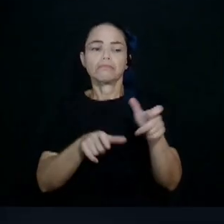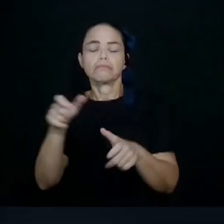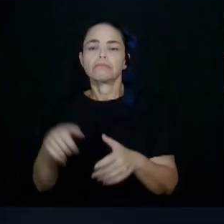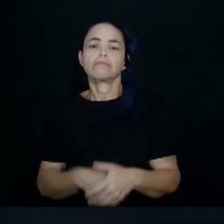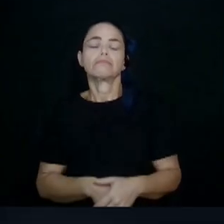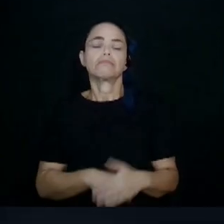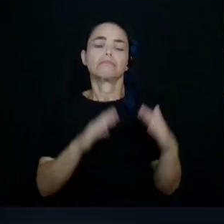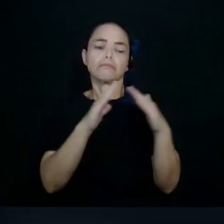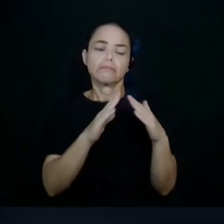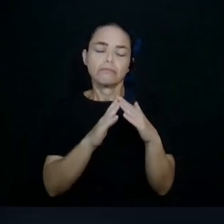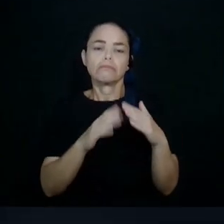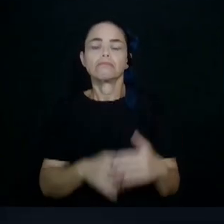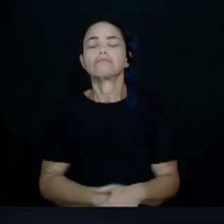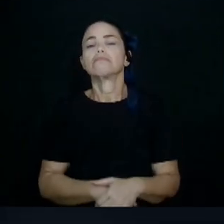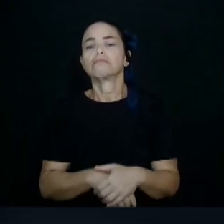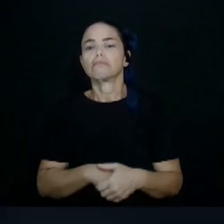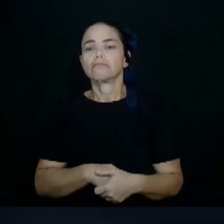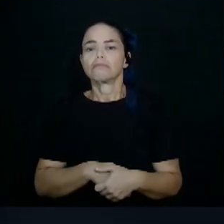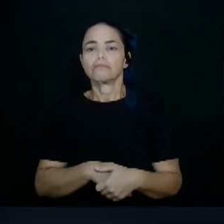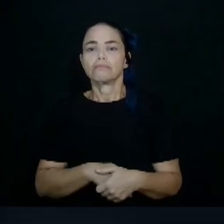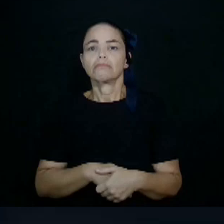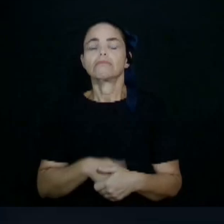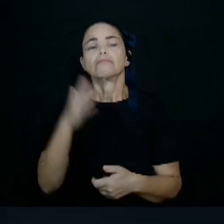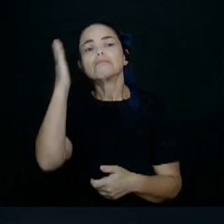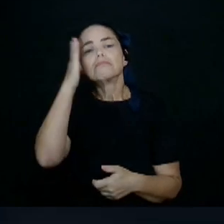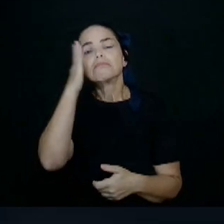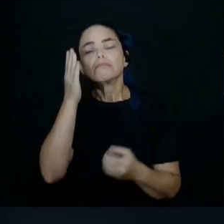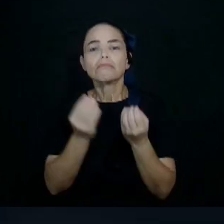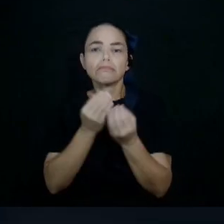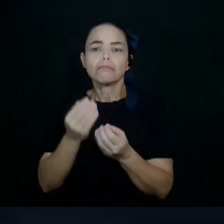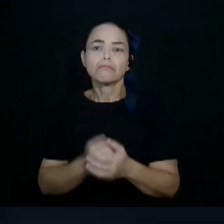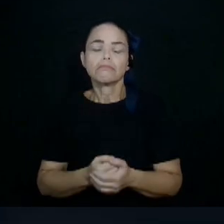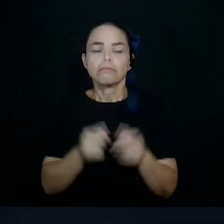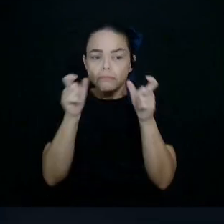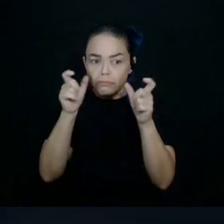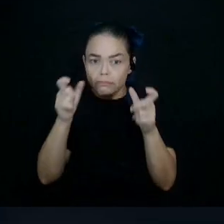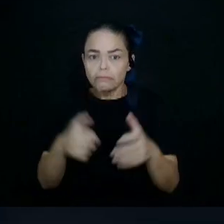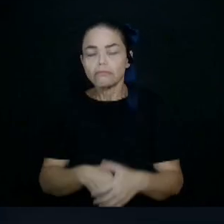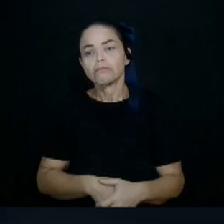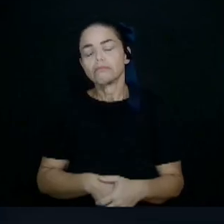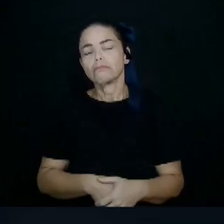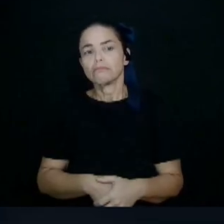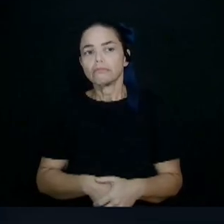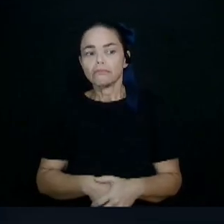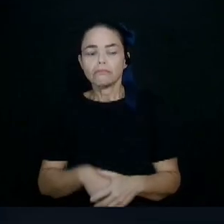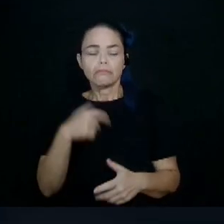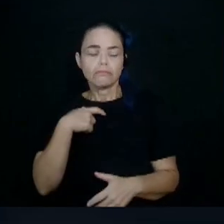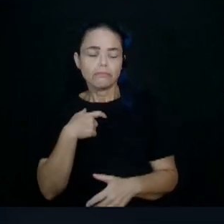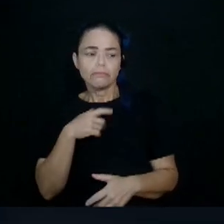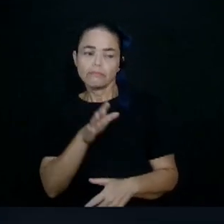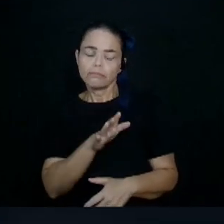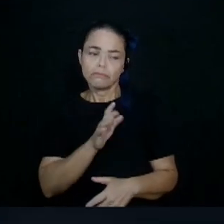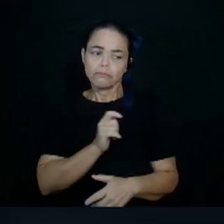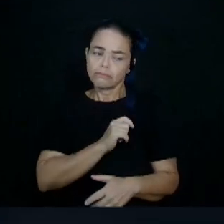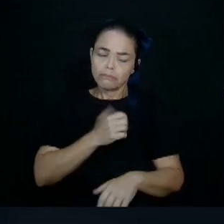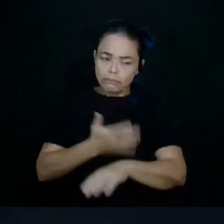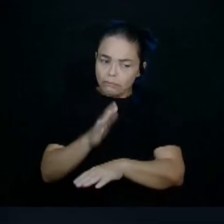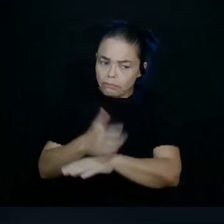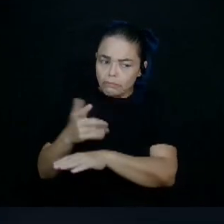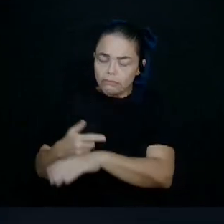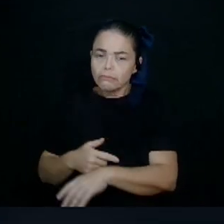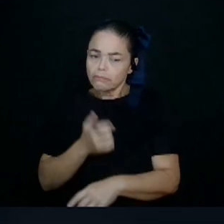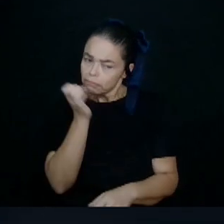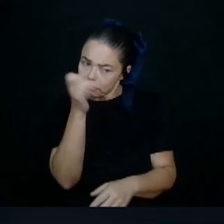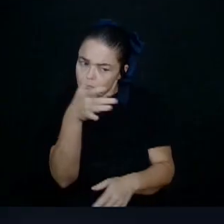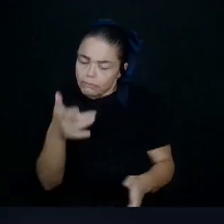repente, entender isso como um sinal de alerta e observar e, de repente, tomar uma atitude e fazer um descarte?